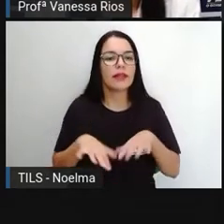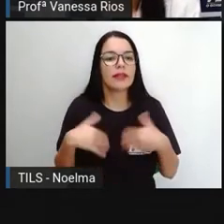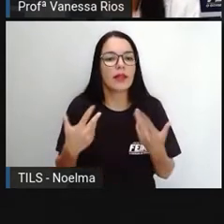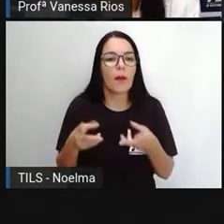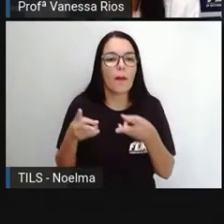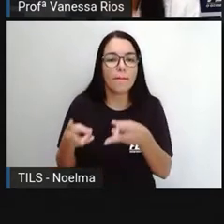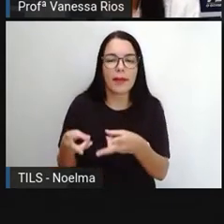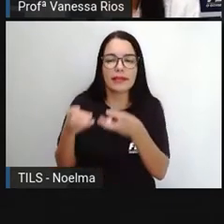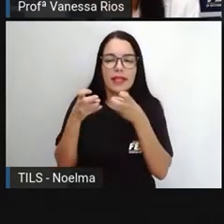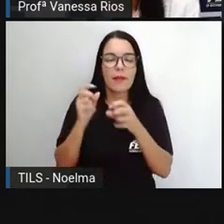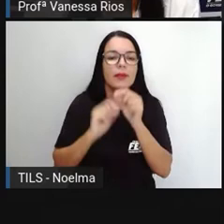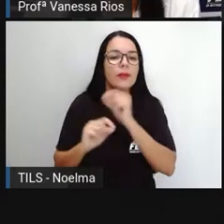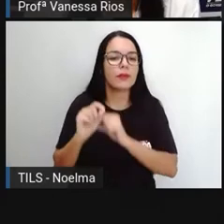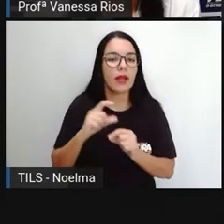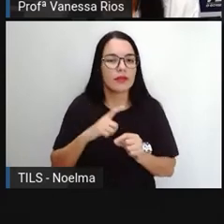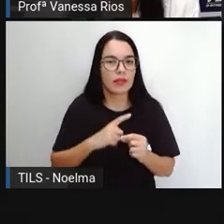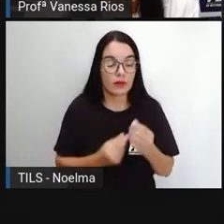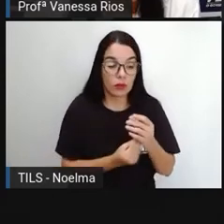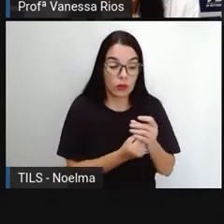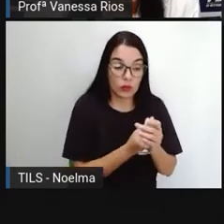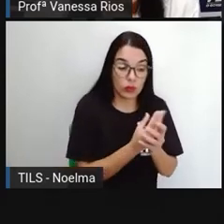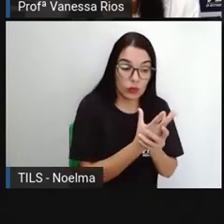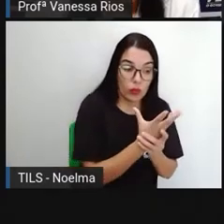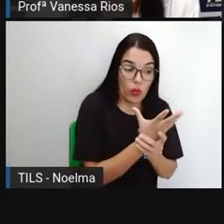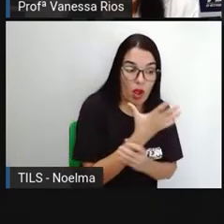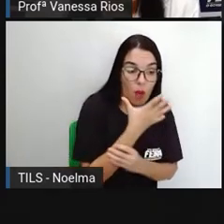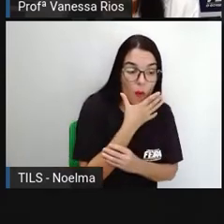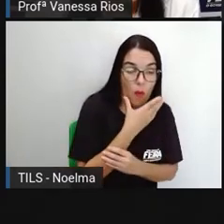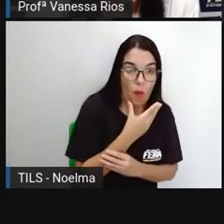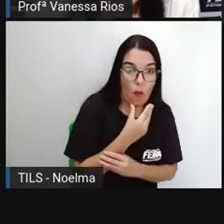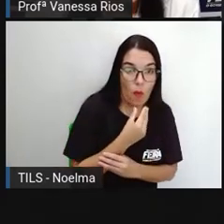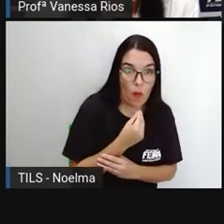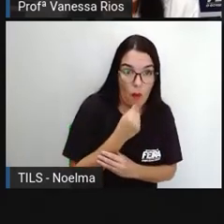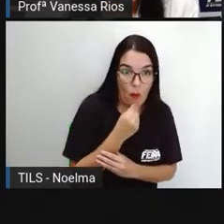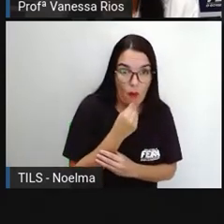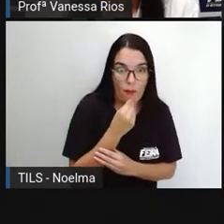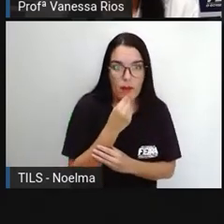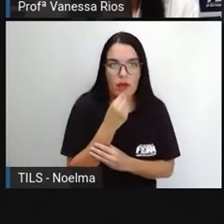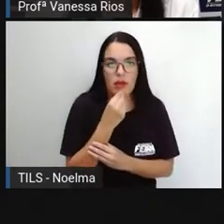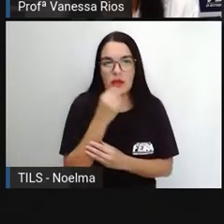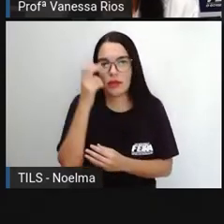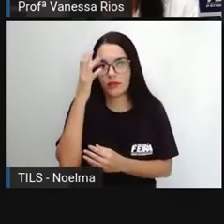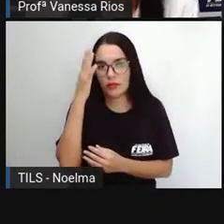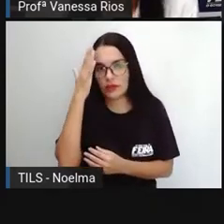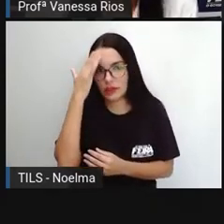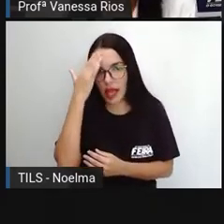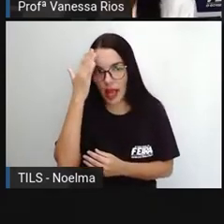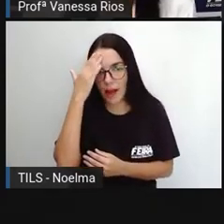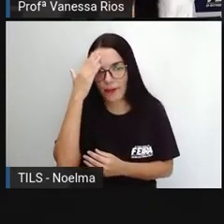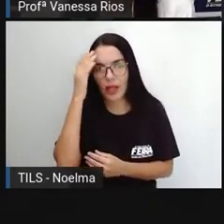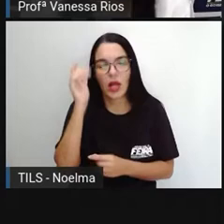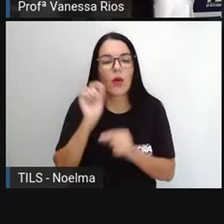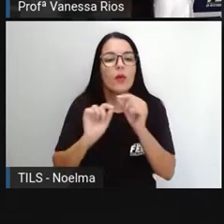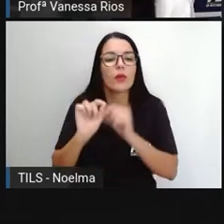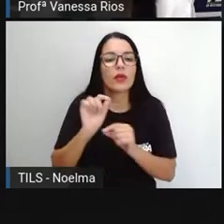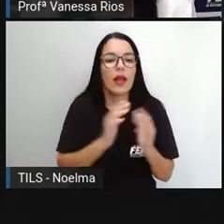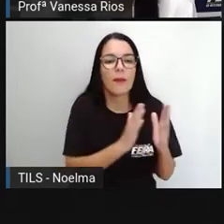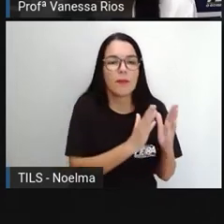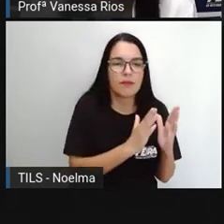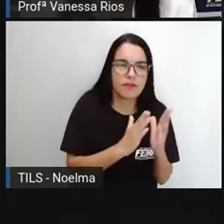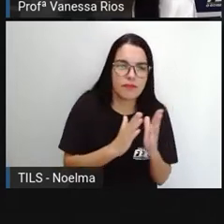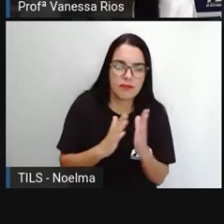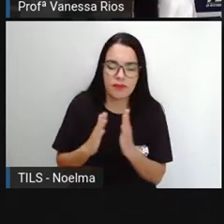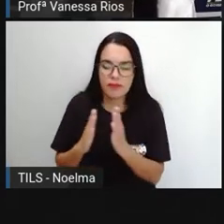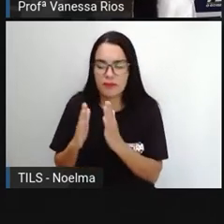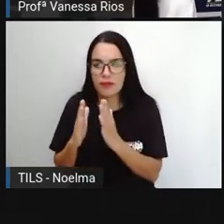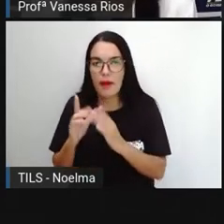que na pré-história teve o surgimento do homem moderno, né, o Homo sapiens, e que é um período aí que data